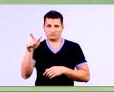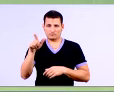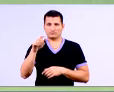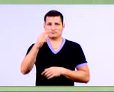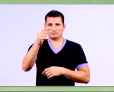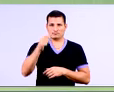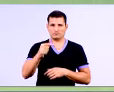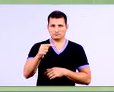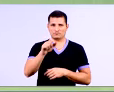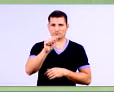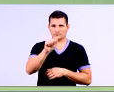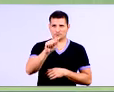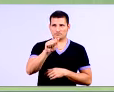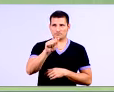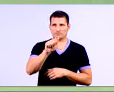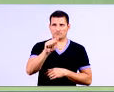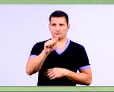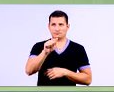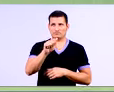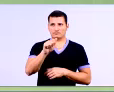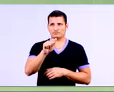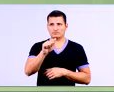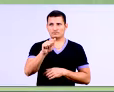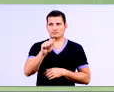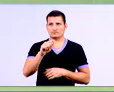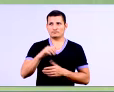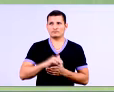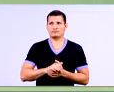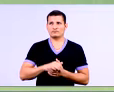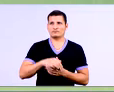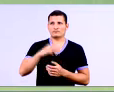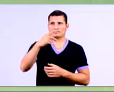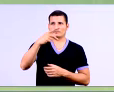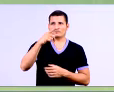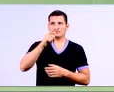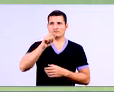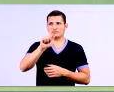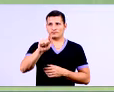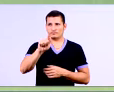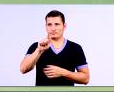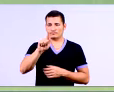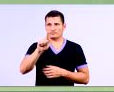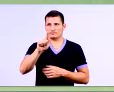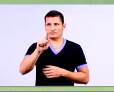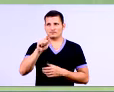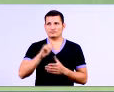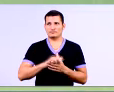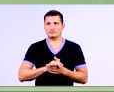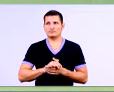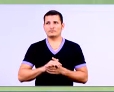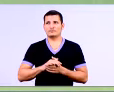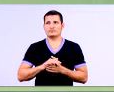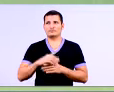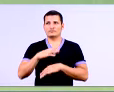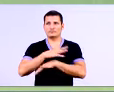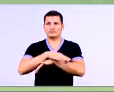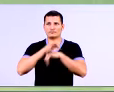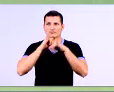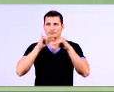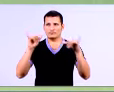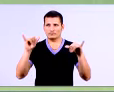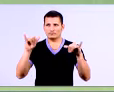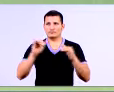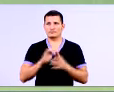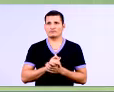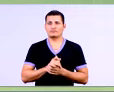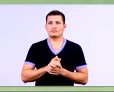leva à página News, que nós vimos que estava disponível lá. Um outro que leva à